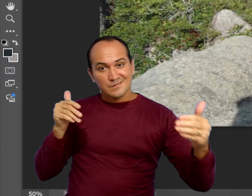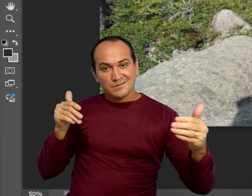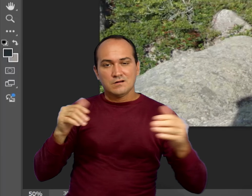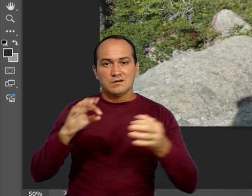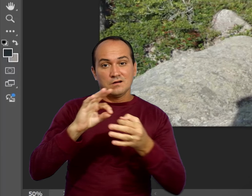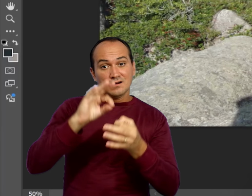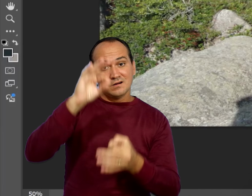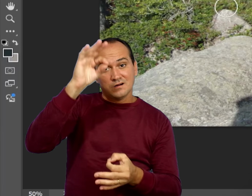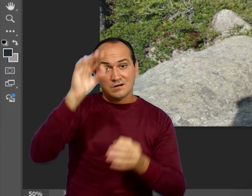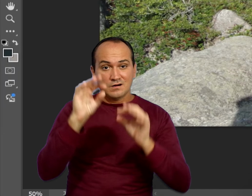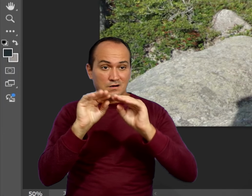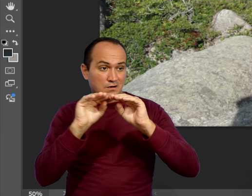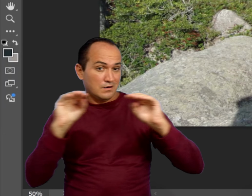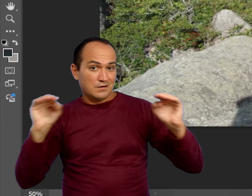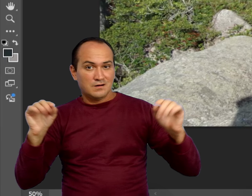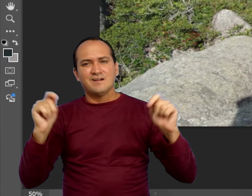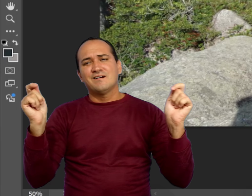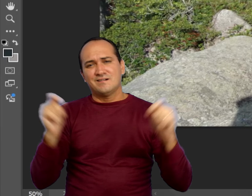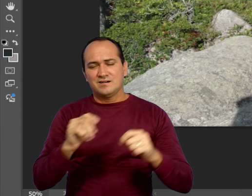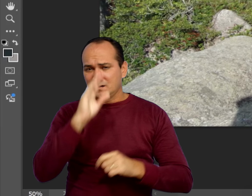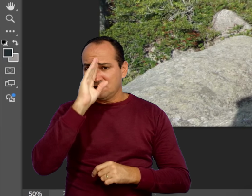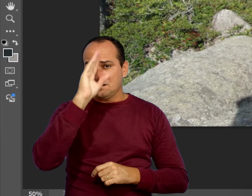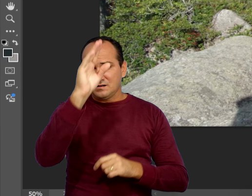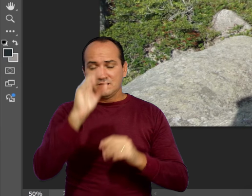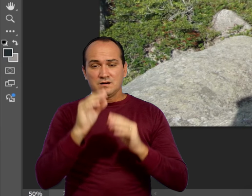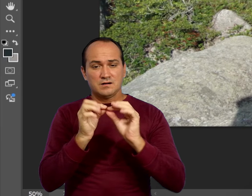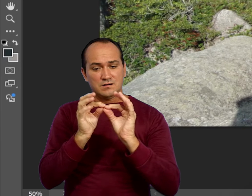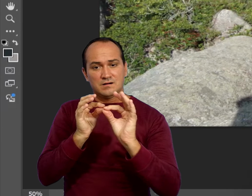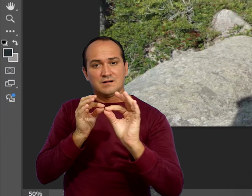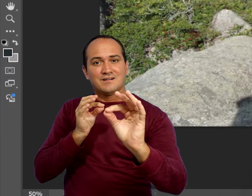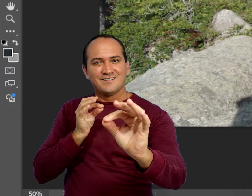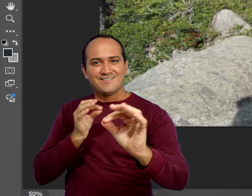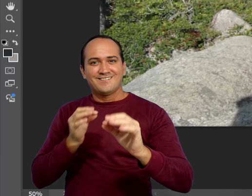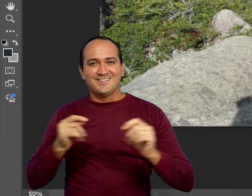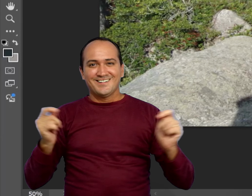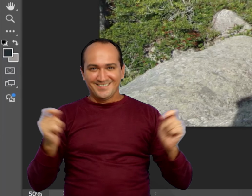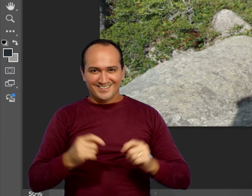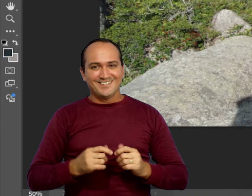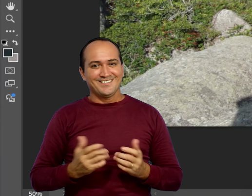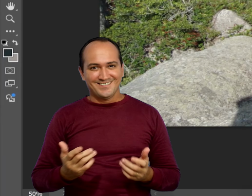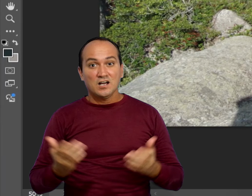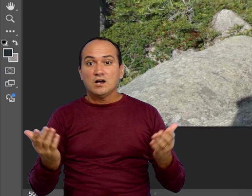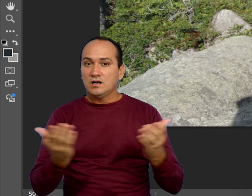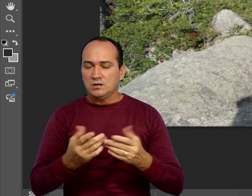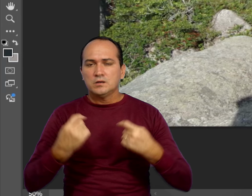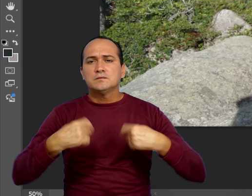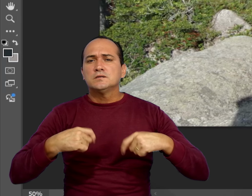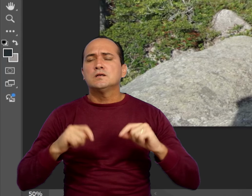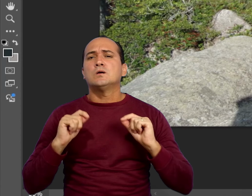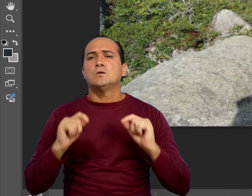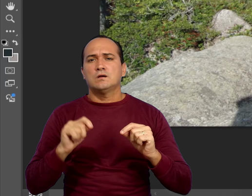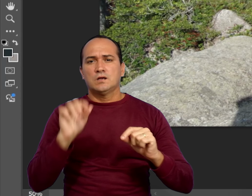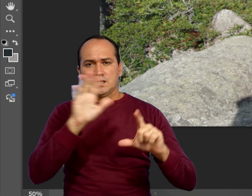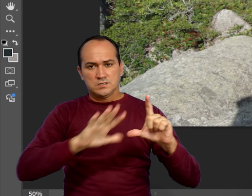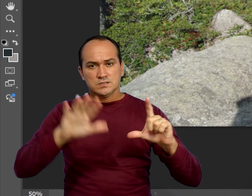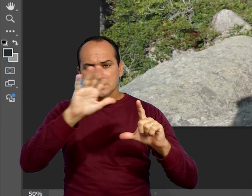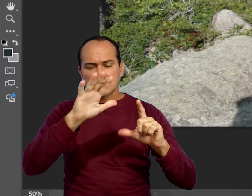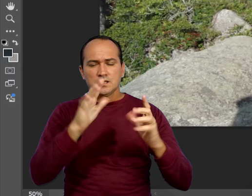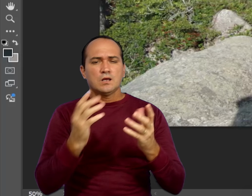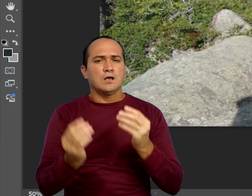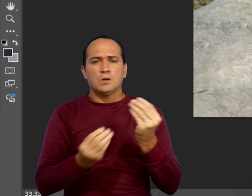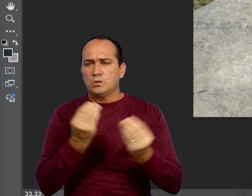paralaxe tanto no eixo vertical quanto no eixo horizontal e principalmente no eixo da profundidade, certo? Então basicamente o que eu vou precisar fazer com